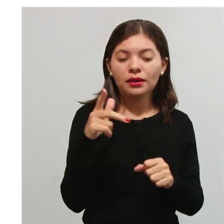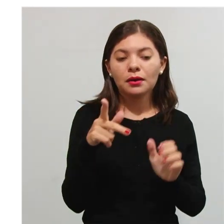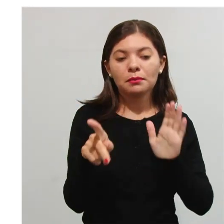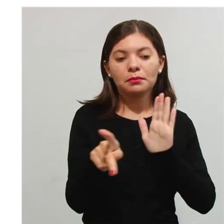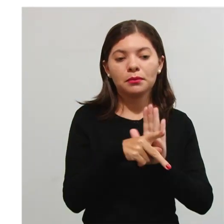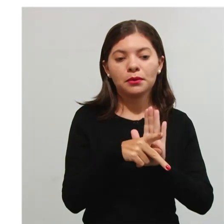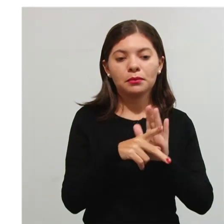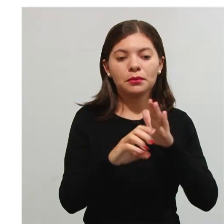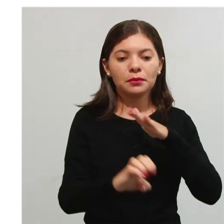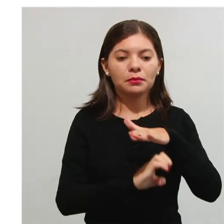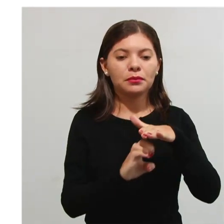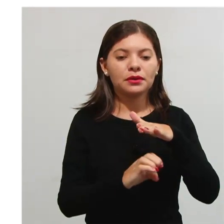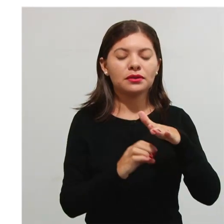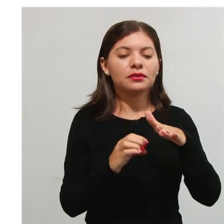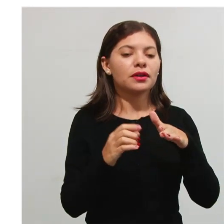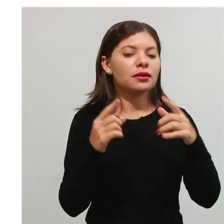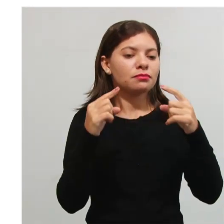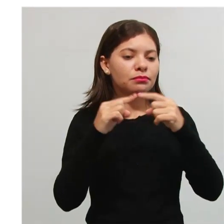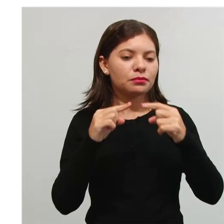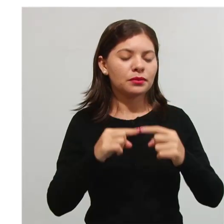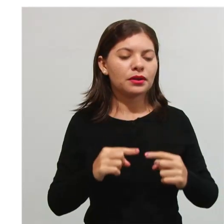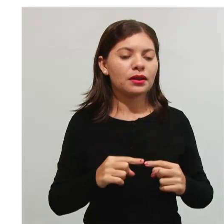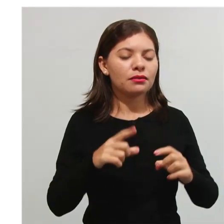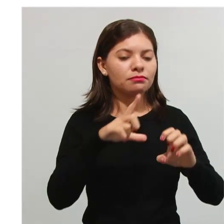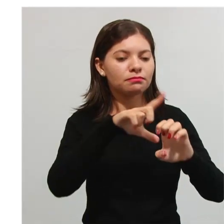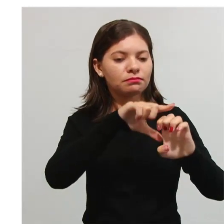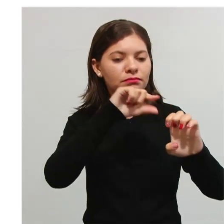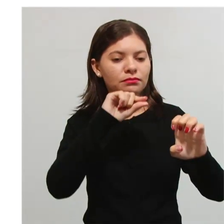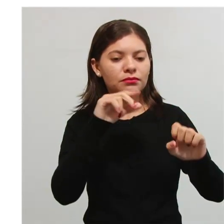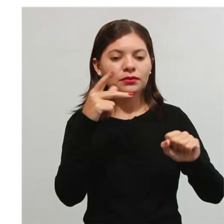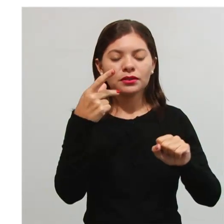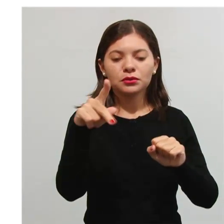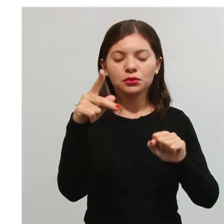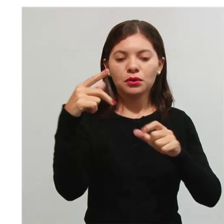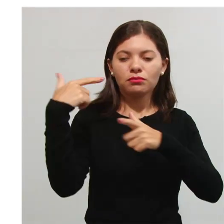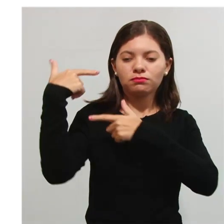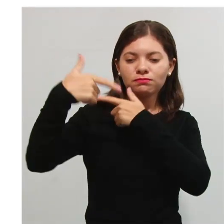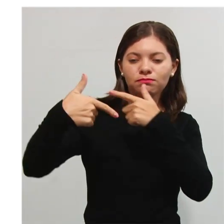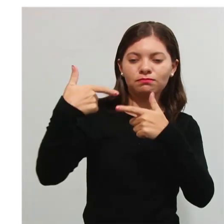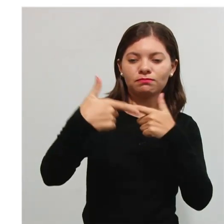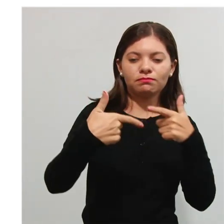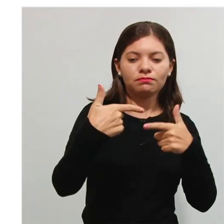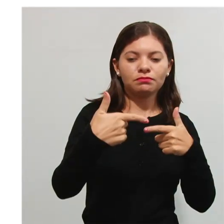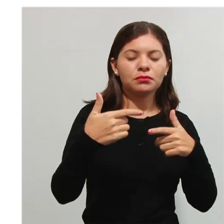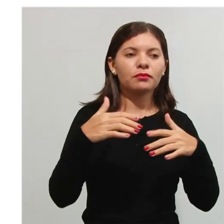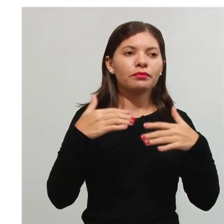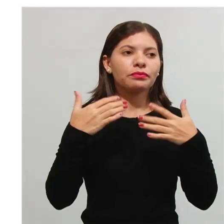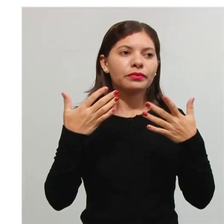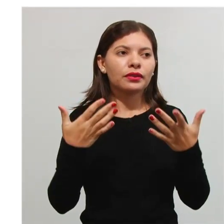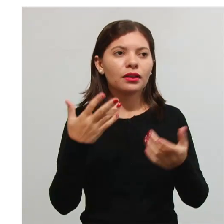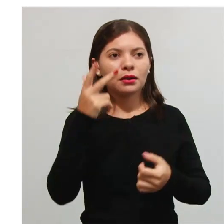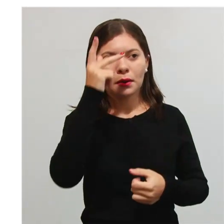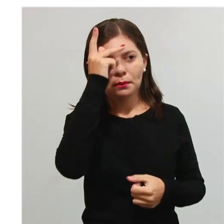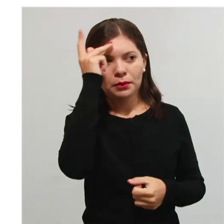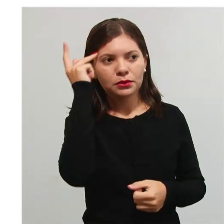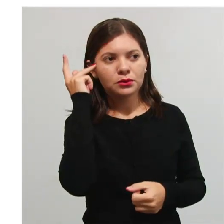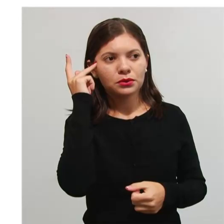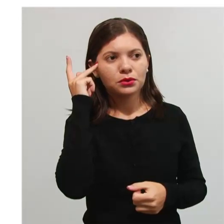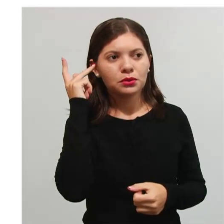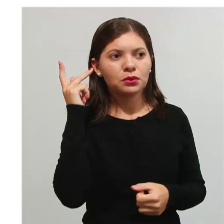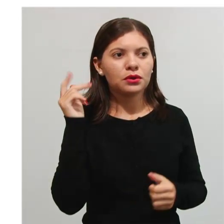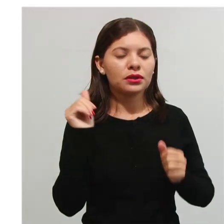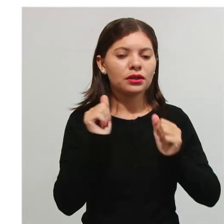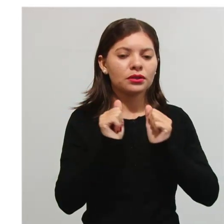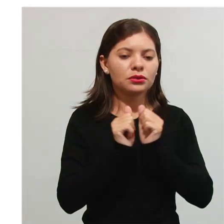empresa, ele vai aplicar o empreendedorismo à sua carreira. Ou seja, a pessoa ali que vai estar atuando em